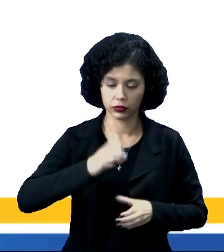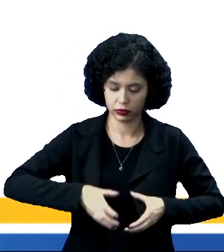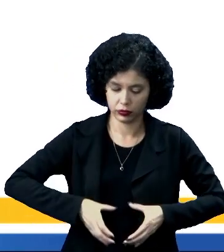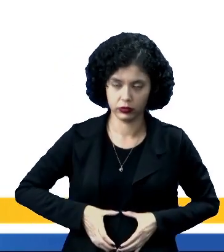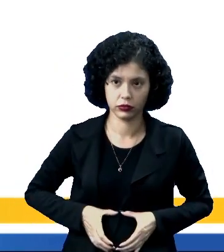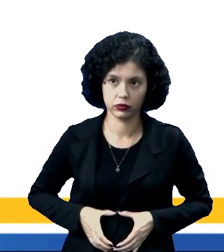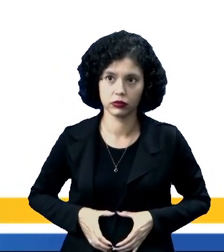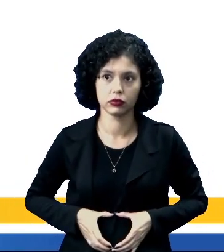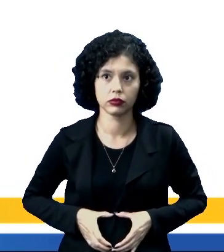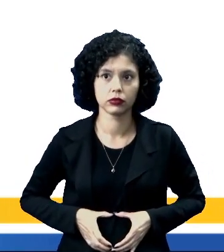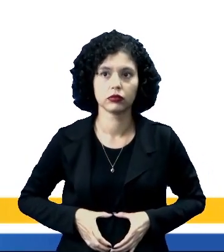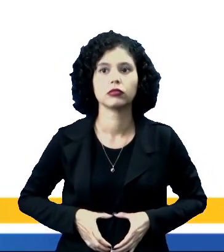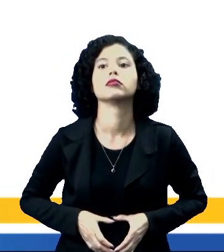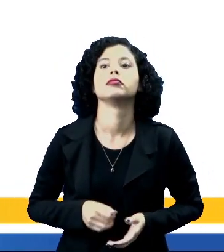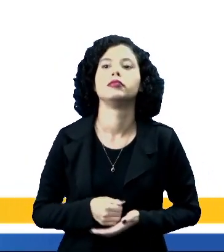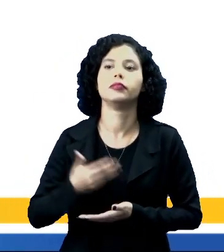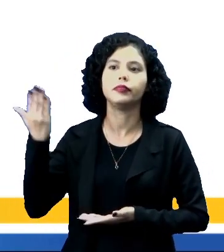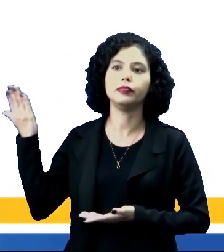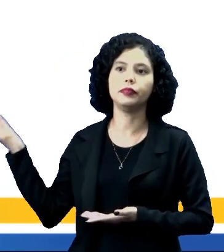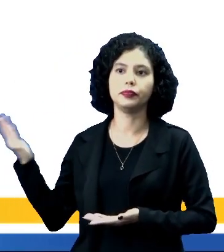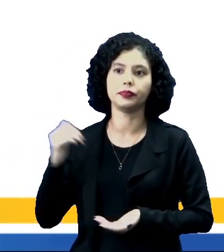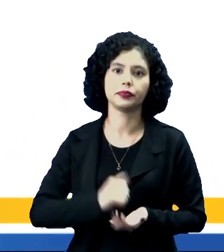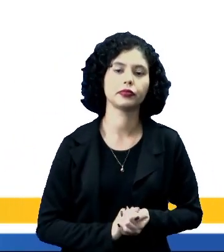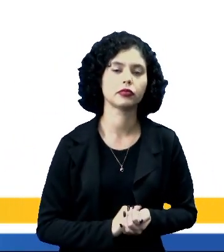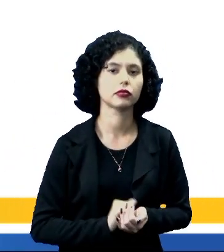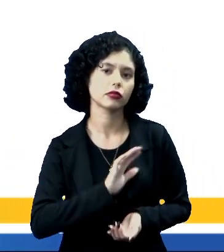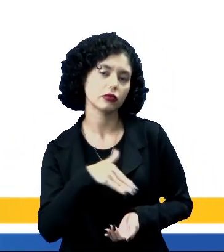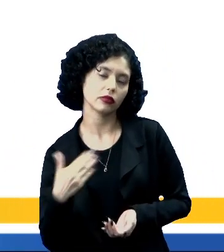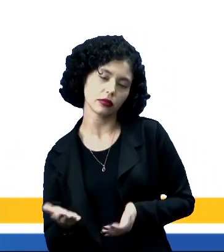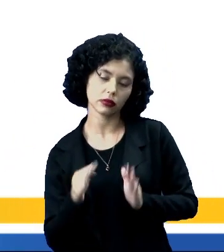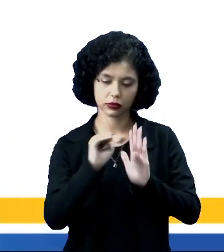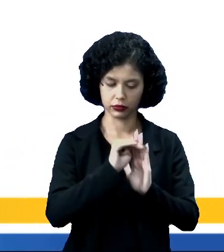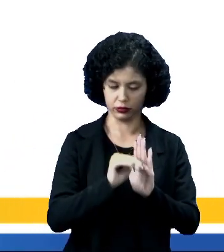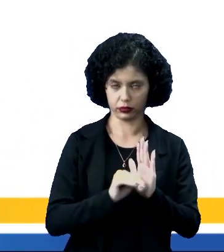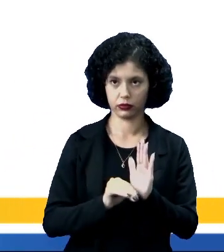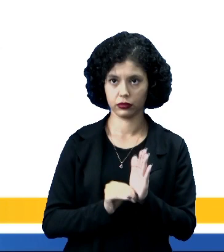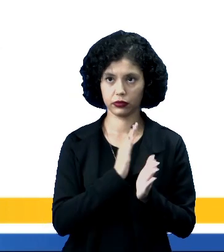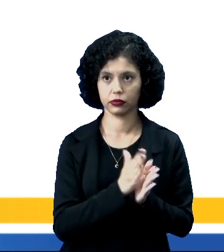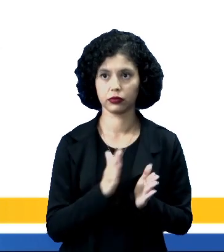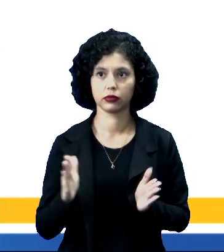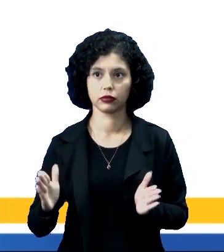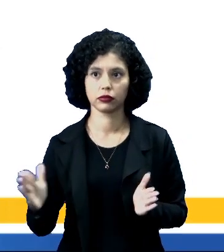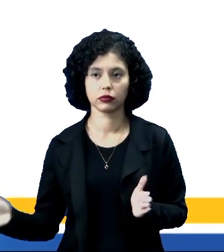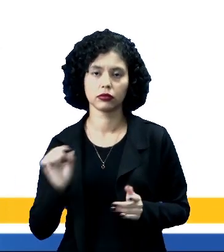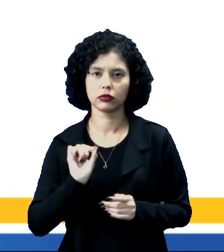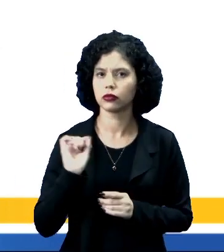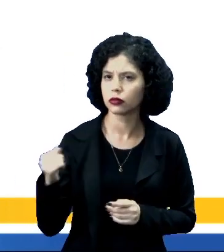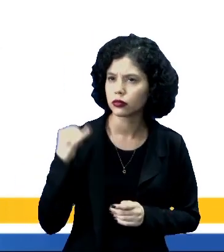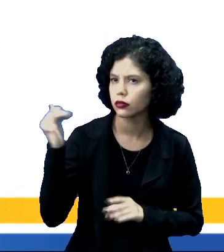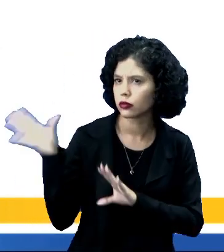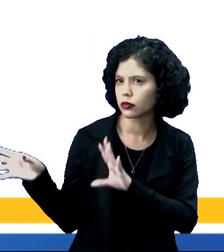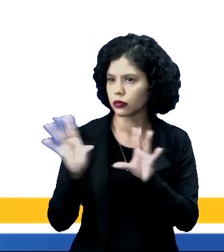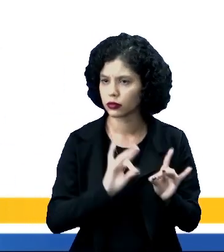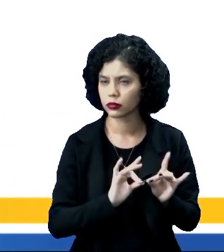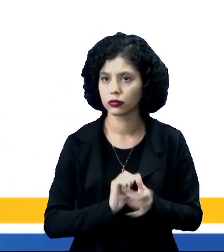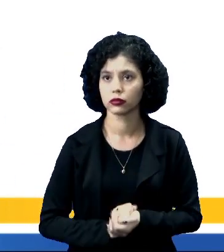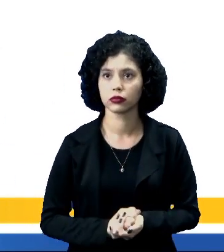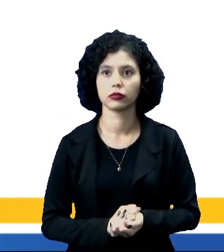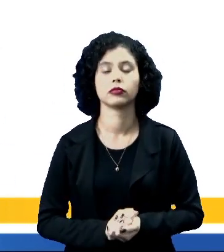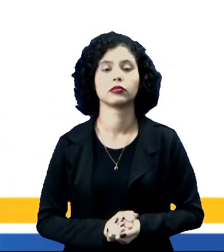útero E aí quando a gente fala das fases do ciclo menstrual o que que é importante a gente trazer